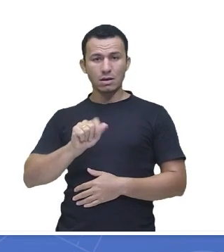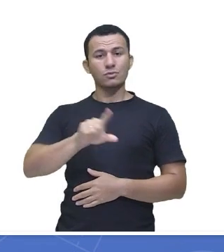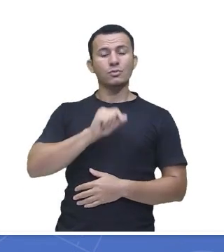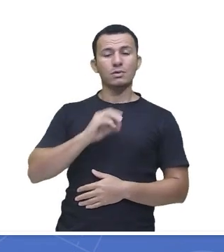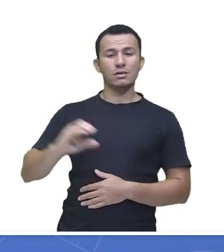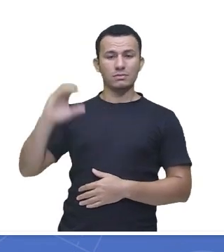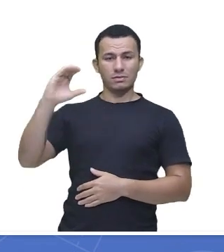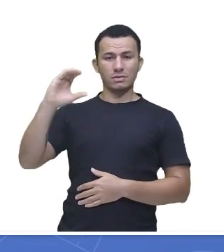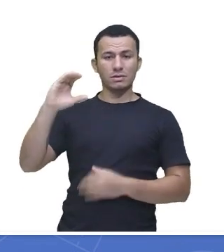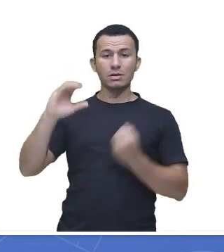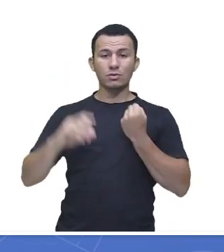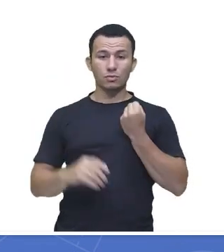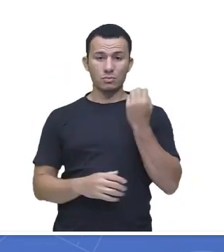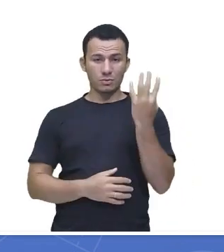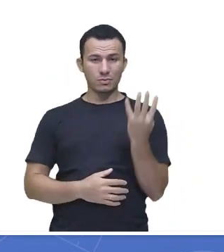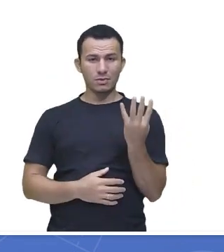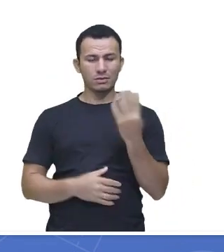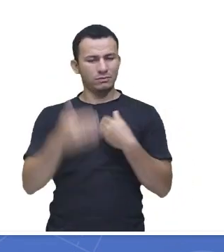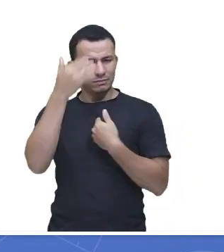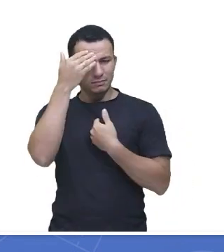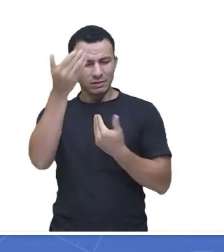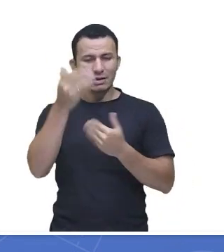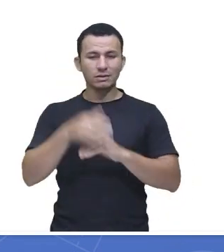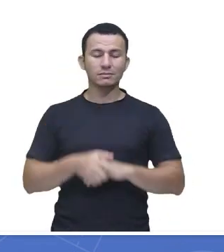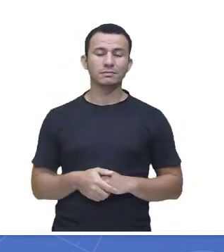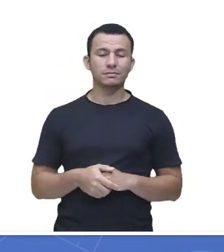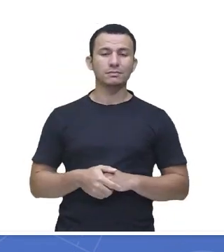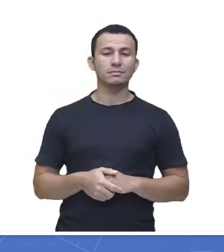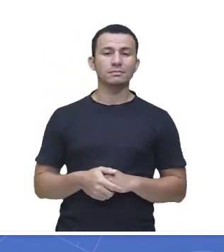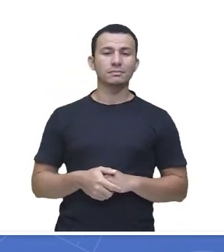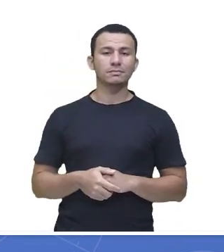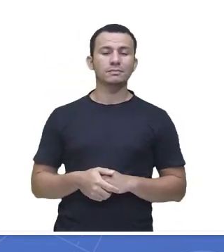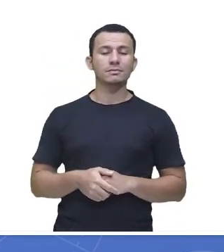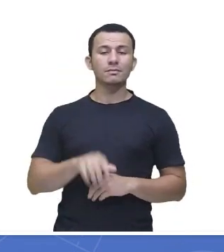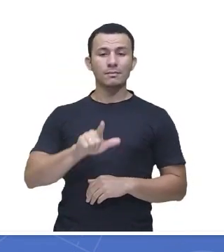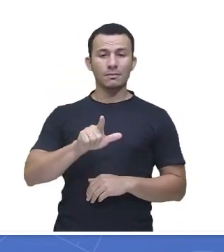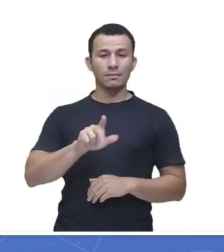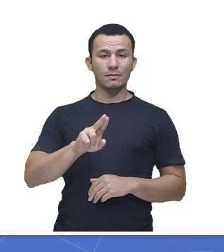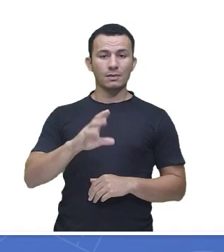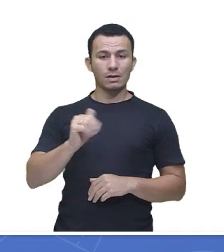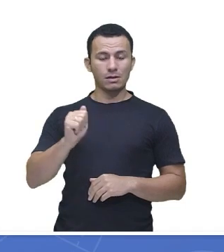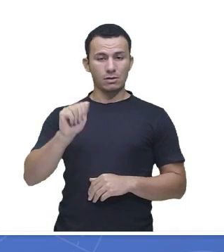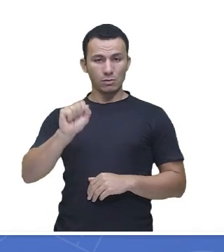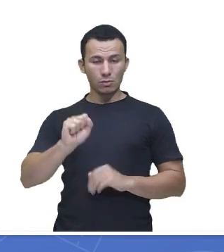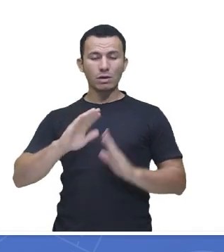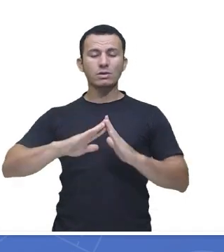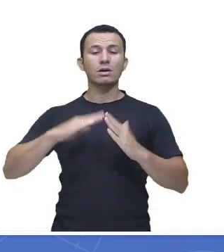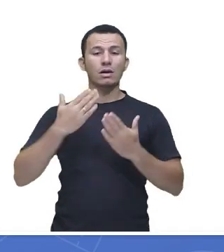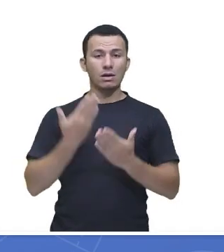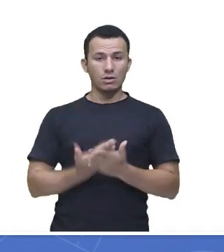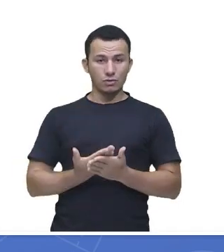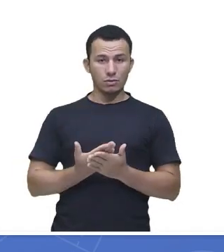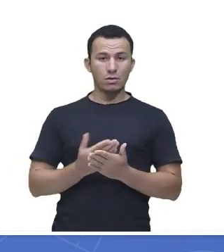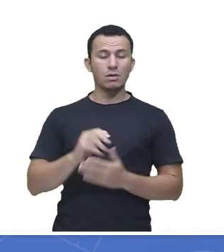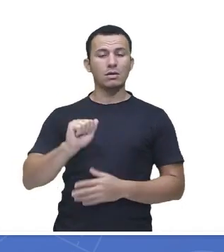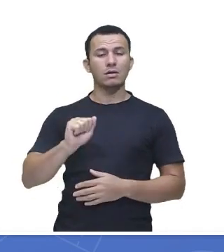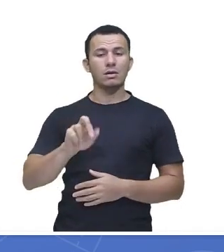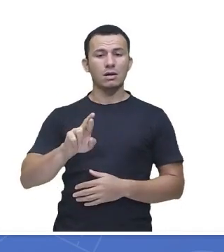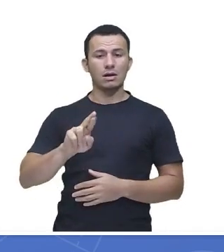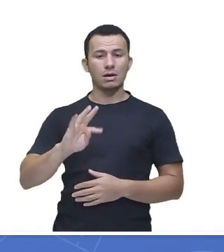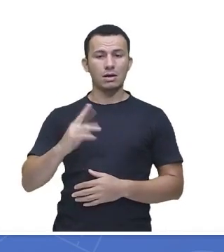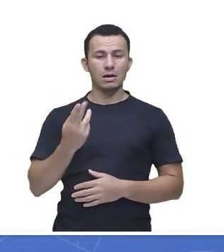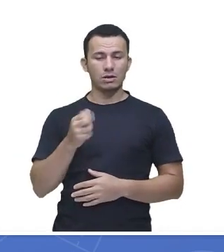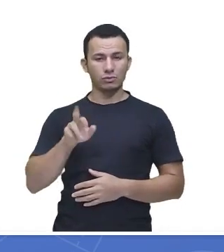4. Muito obrigada, Luísa. Vamos ver se outros concordam ou discordam. O Lucas, lá da escola Arthur